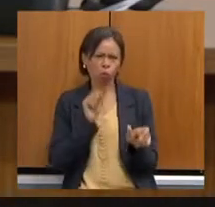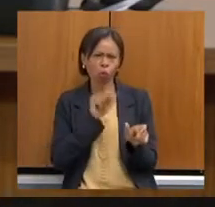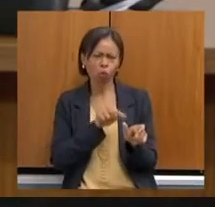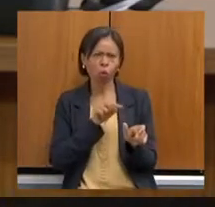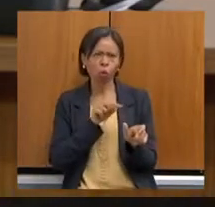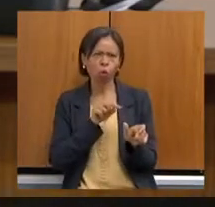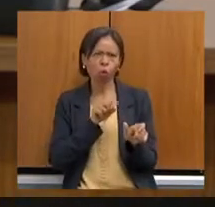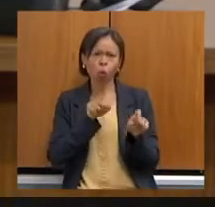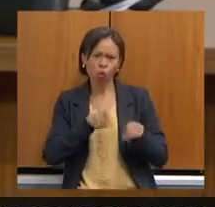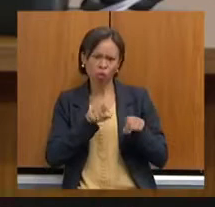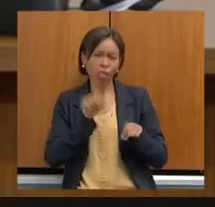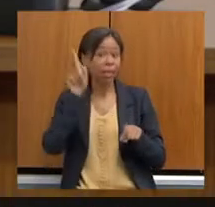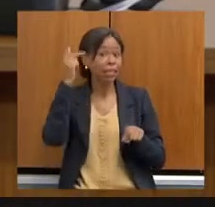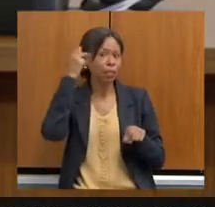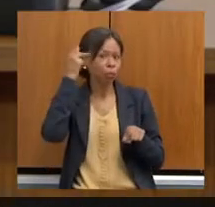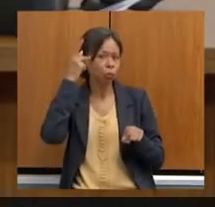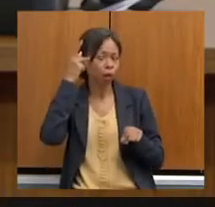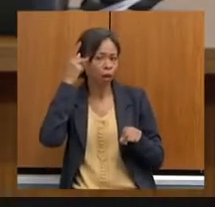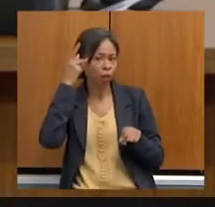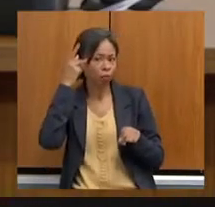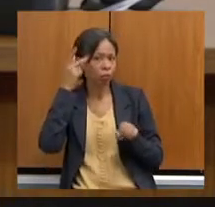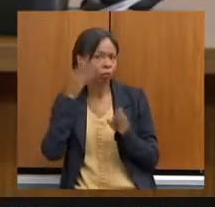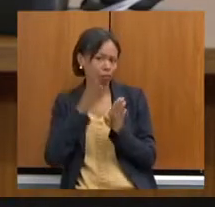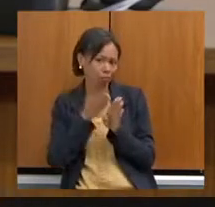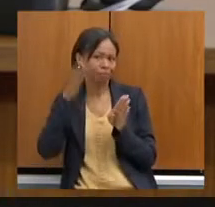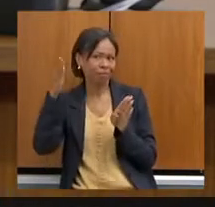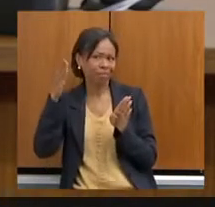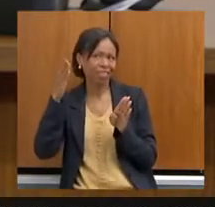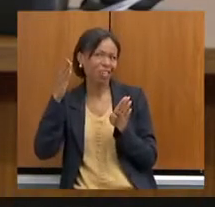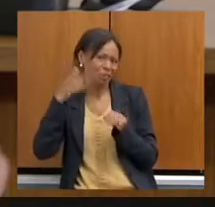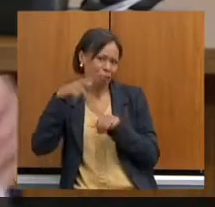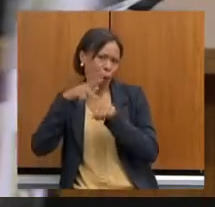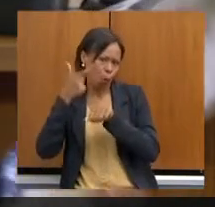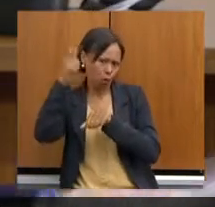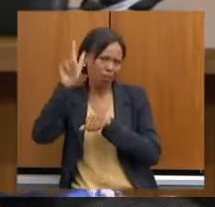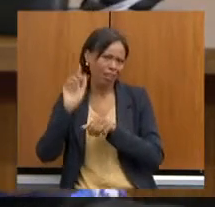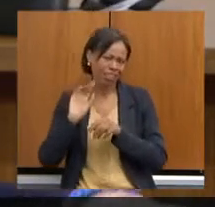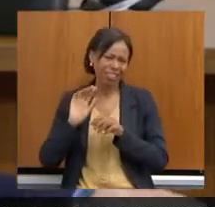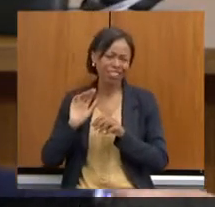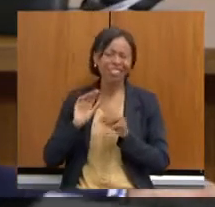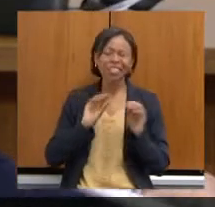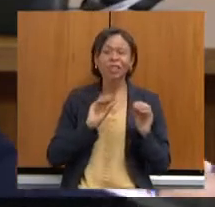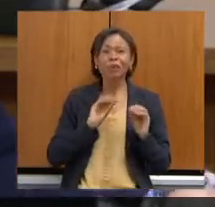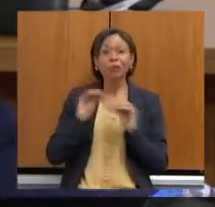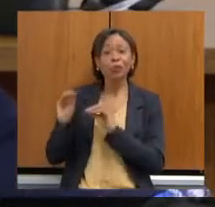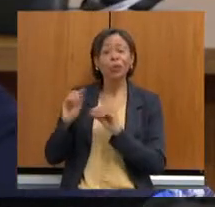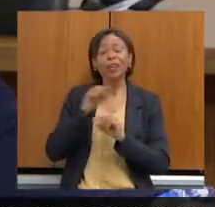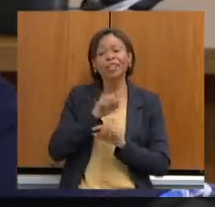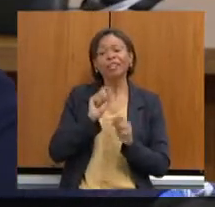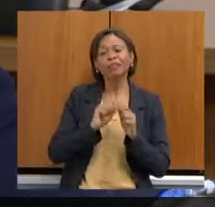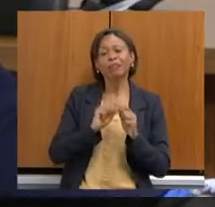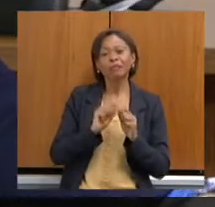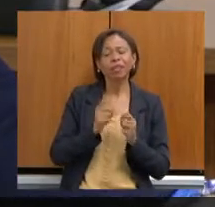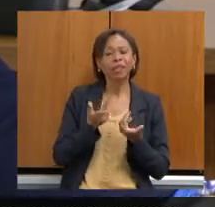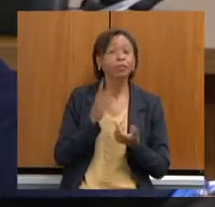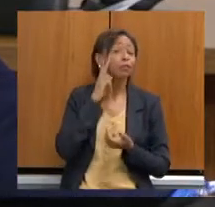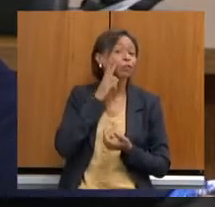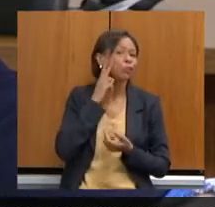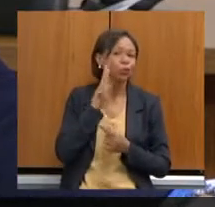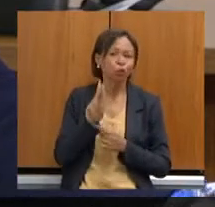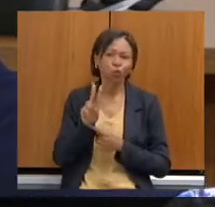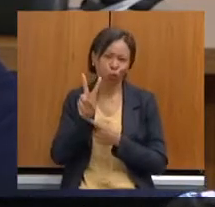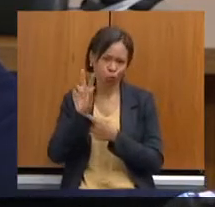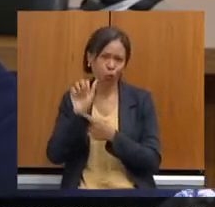que está no Estado de São Paulo mas está do outro lado da Fronteira produz vinho de uva she-ra com tecnologia desenvolvida pela